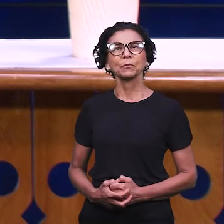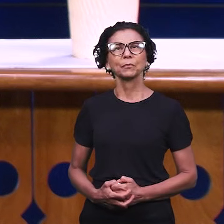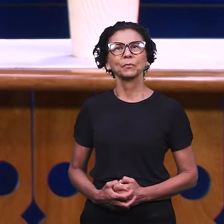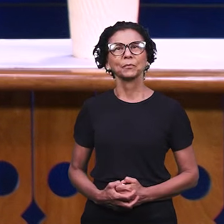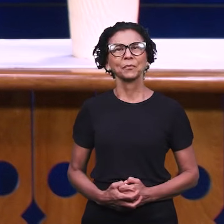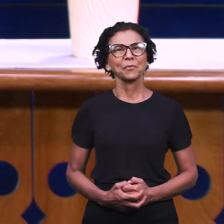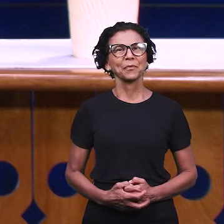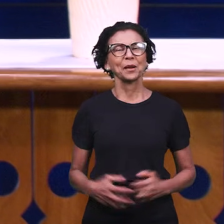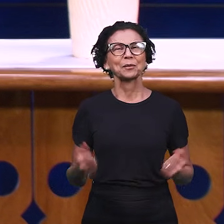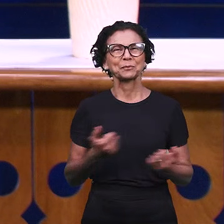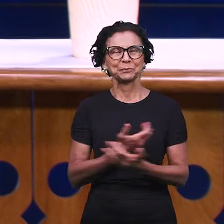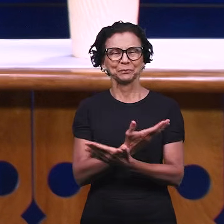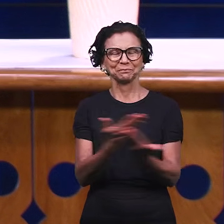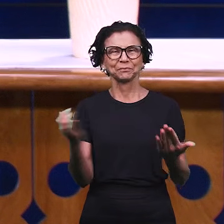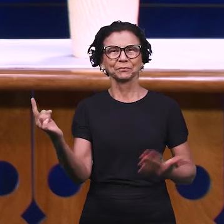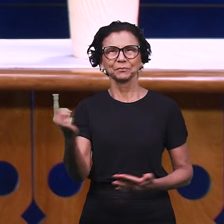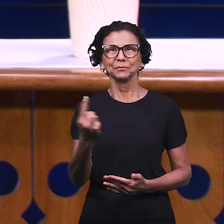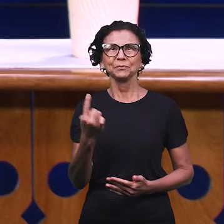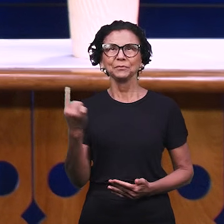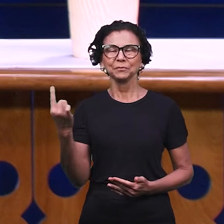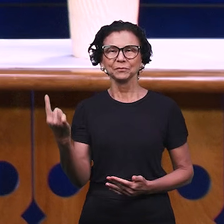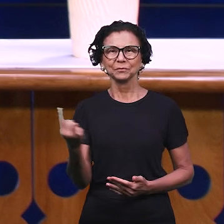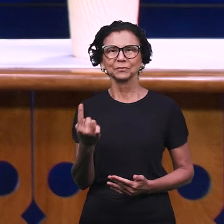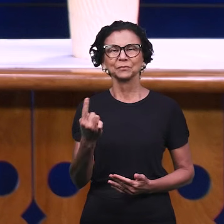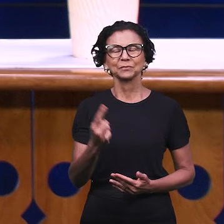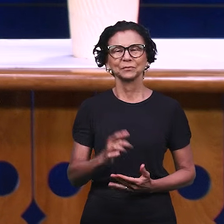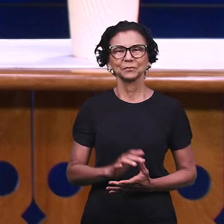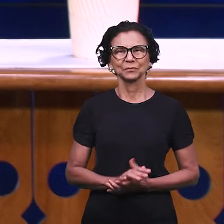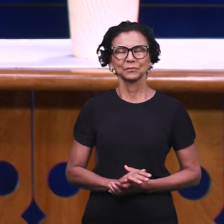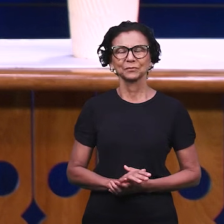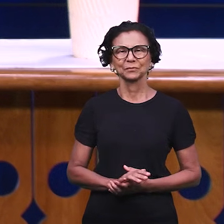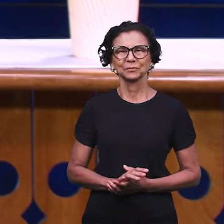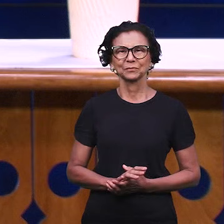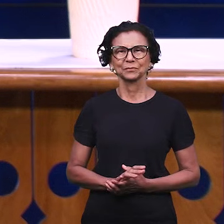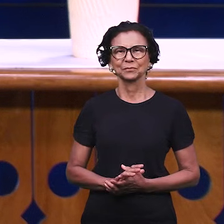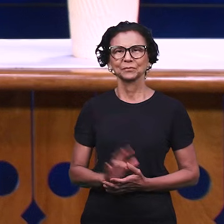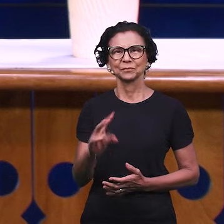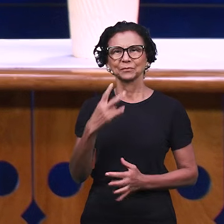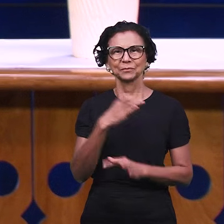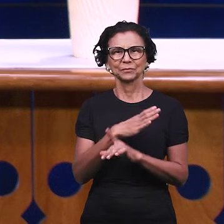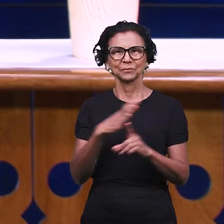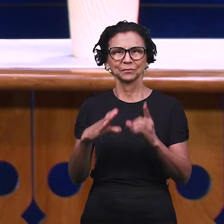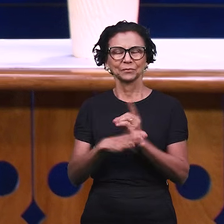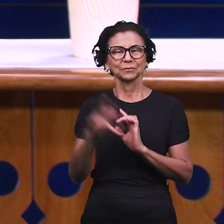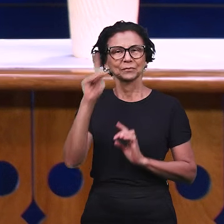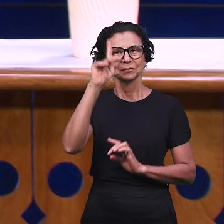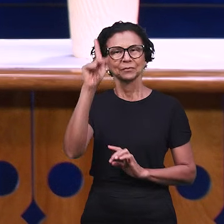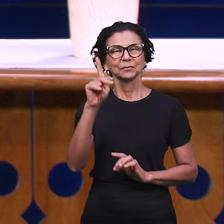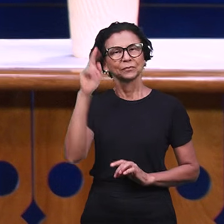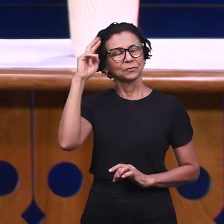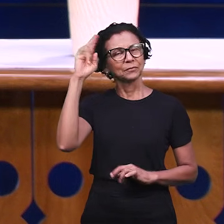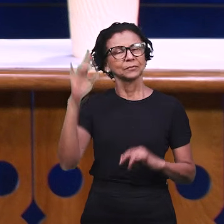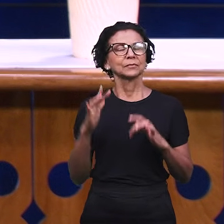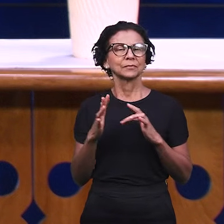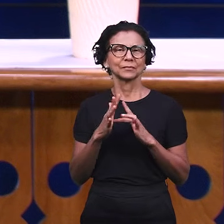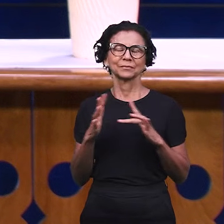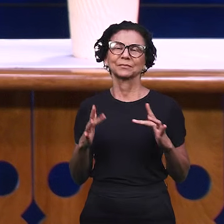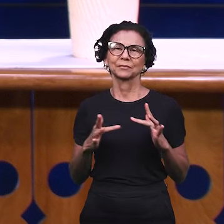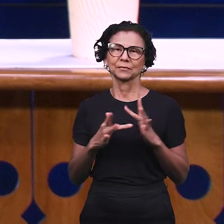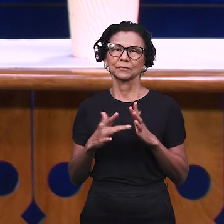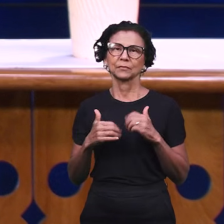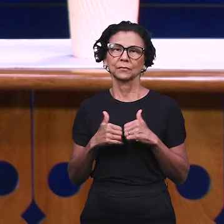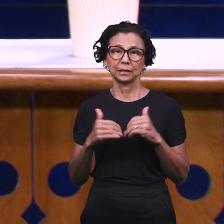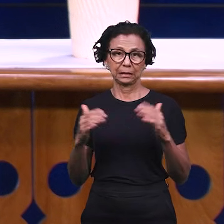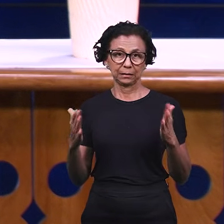Nós cumprimentamos a todos que estão conosco neste culto com a paz do Senhor Jesus. Vamos dar início de um culto de glorificação